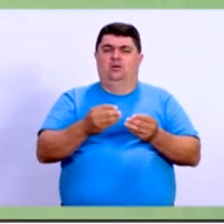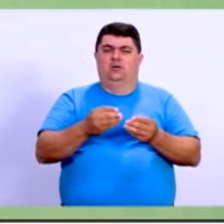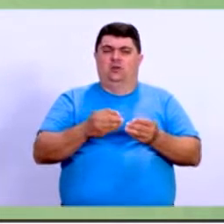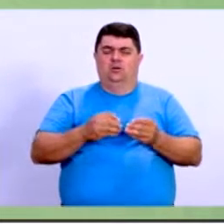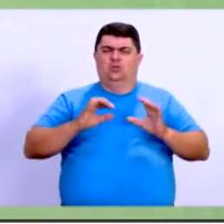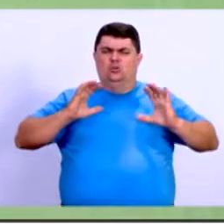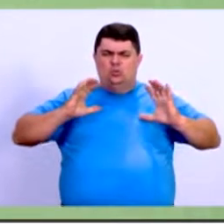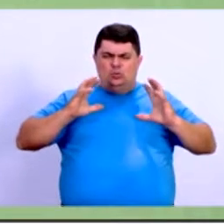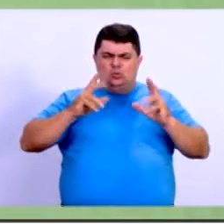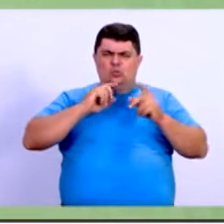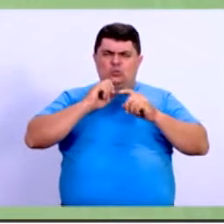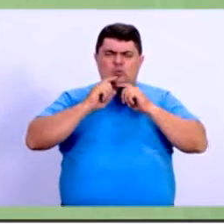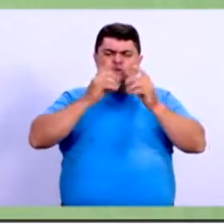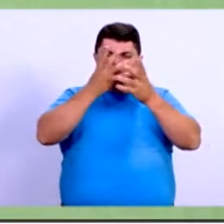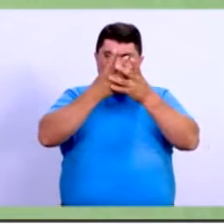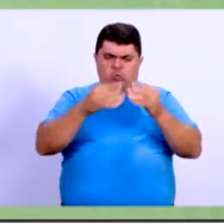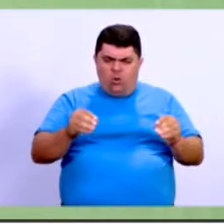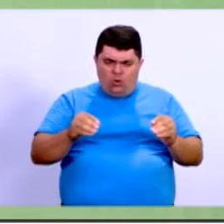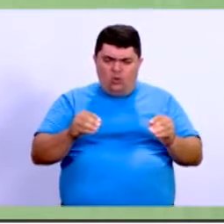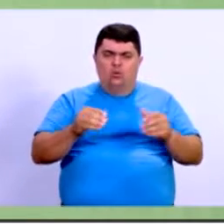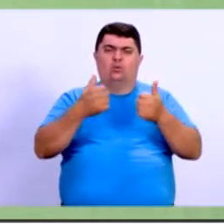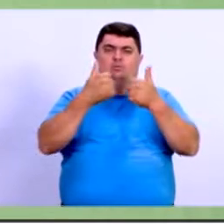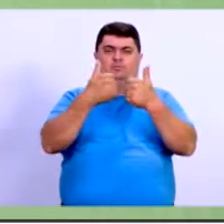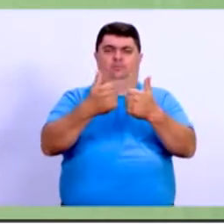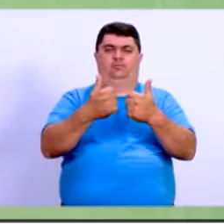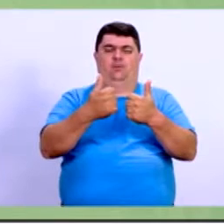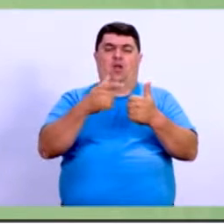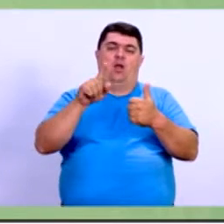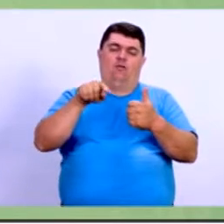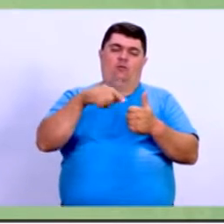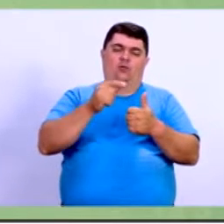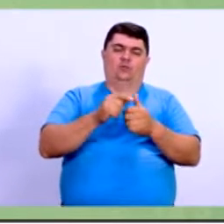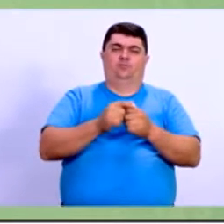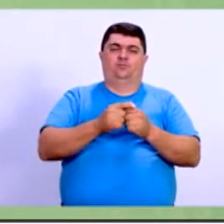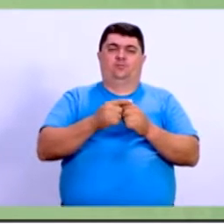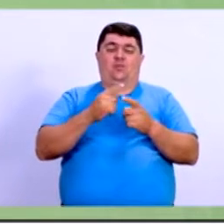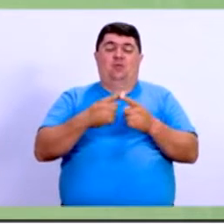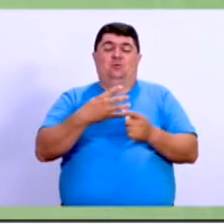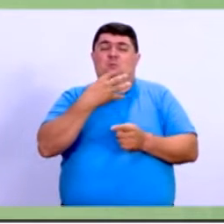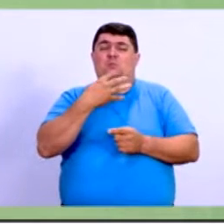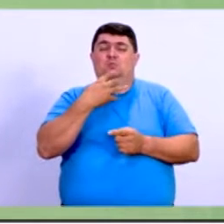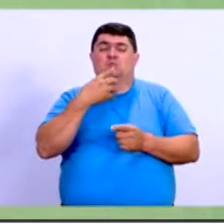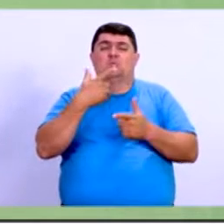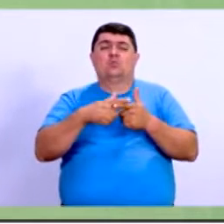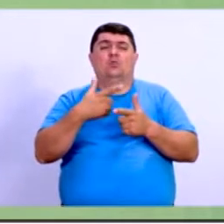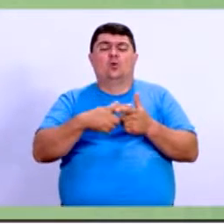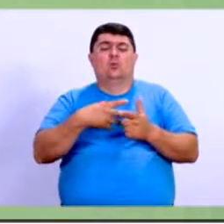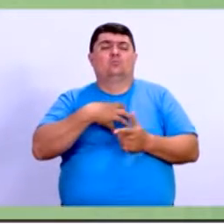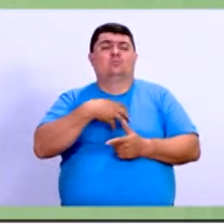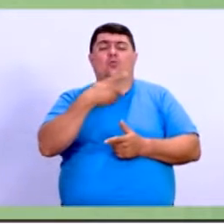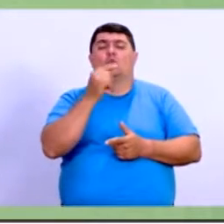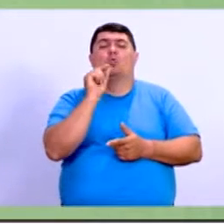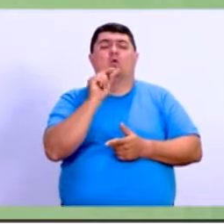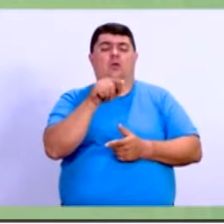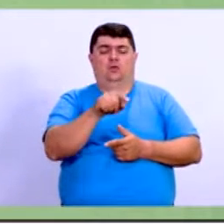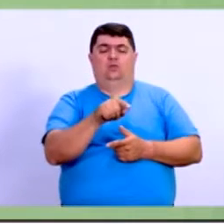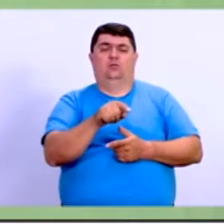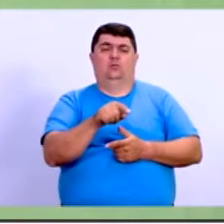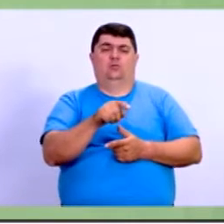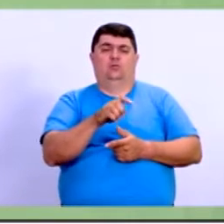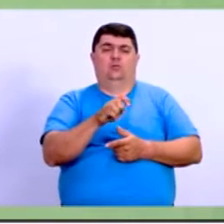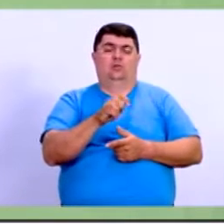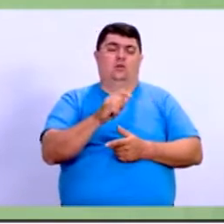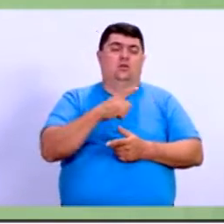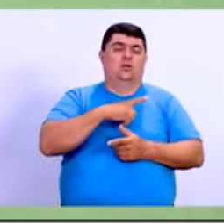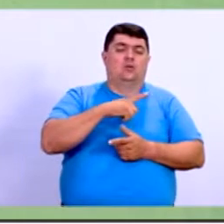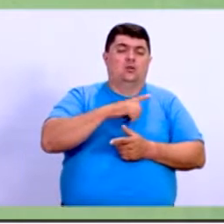cliente para ver quais são os problemas que ele tem, para a gente poder solucionar. A gente precisa